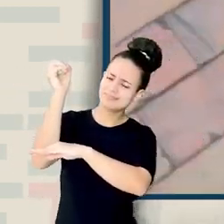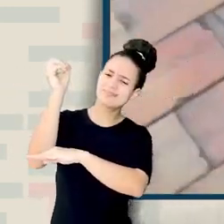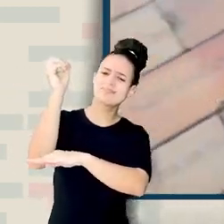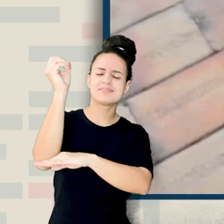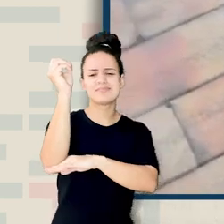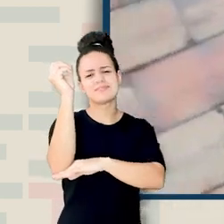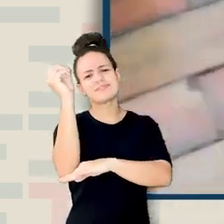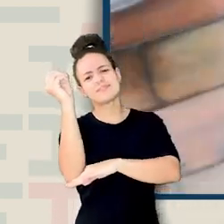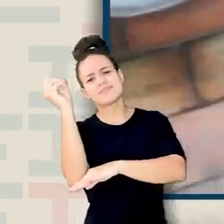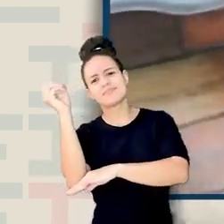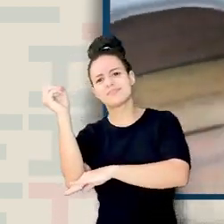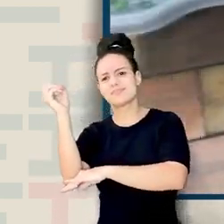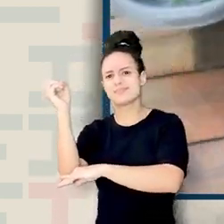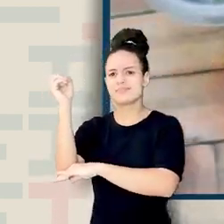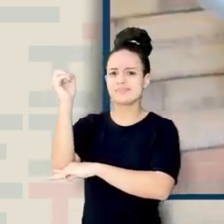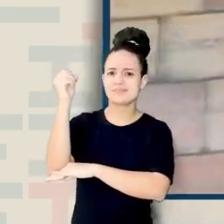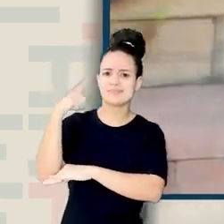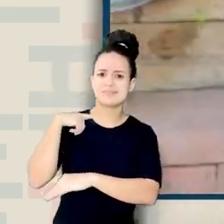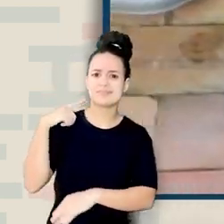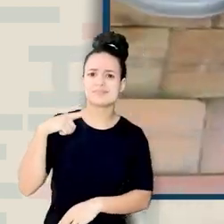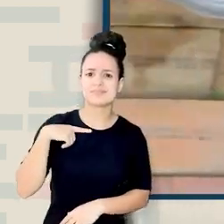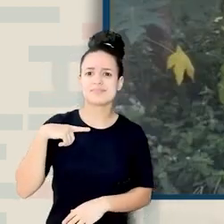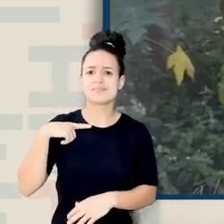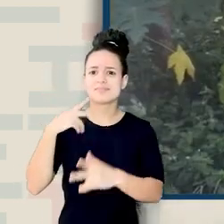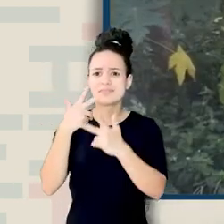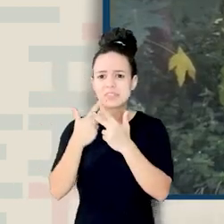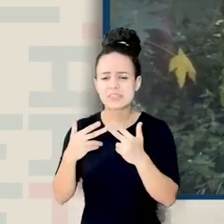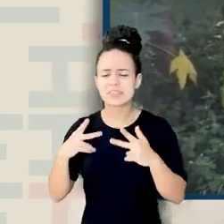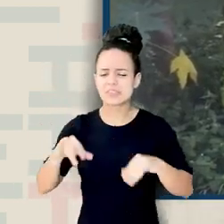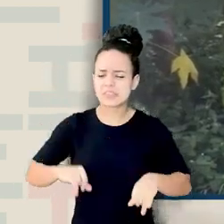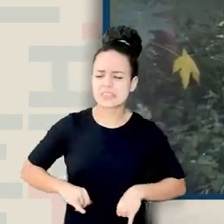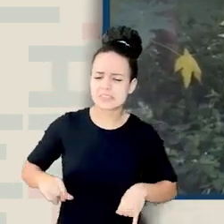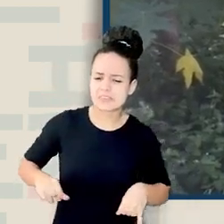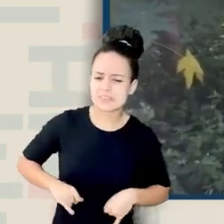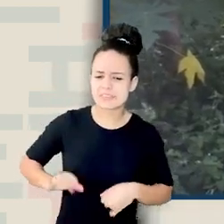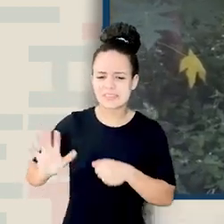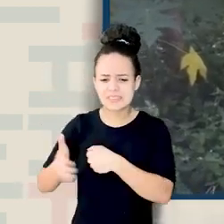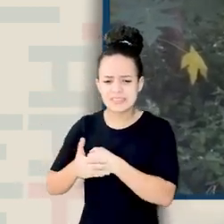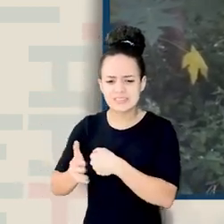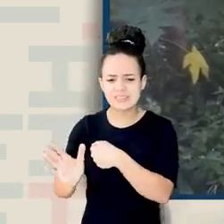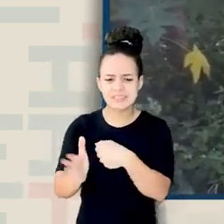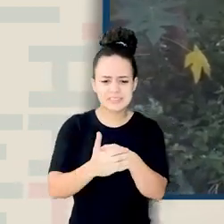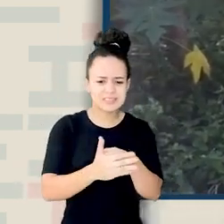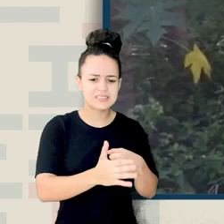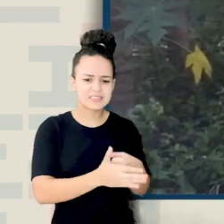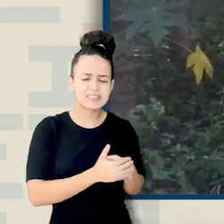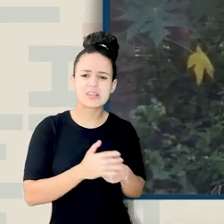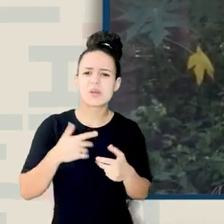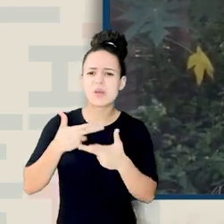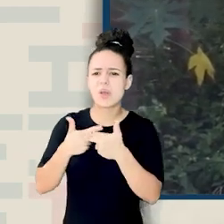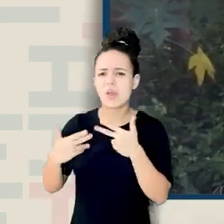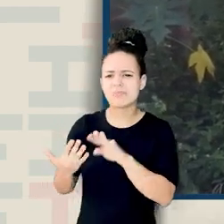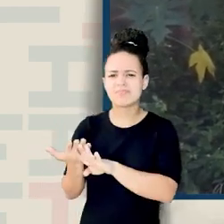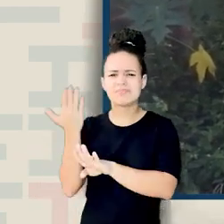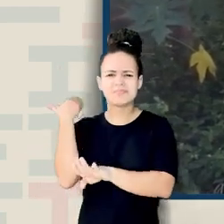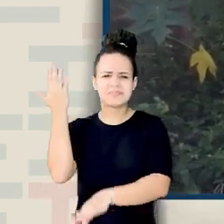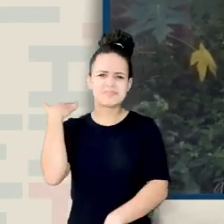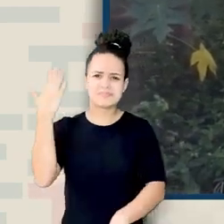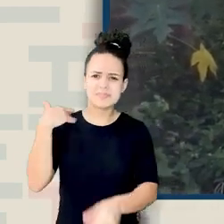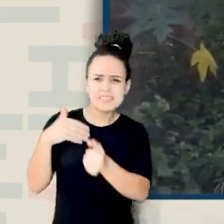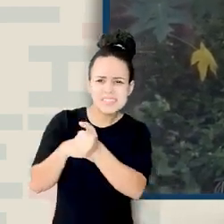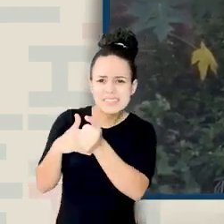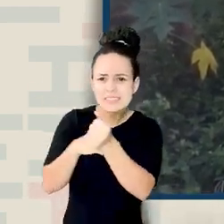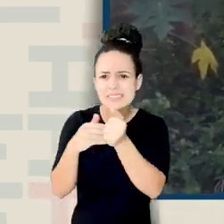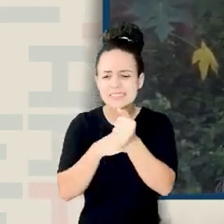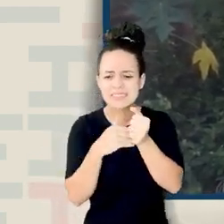que cobrem nossas feridas. Armadilhas antigas guardadas em